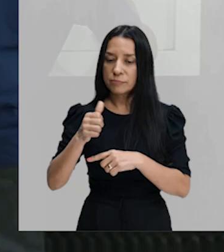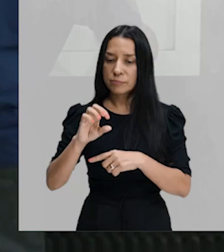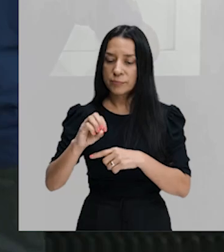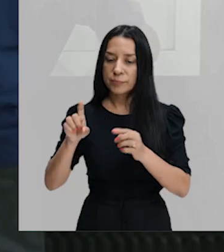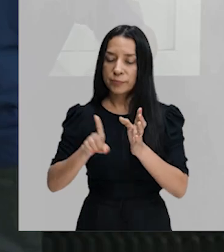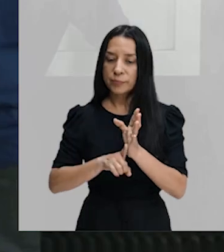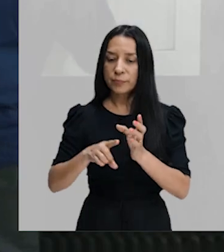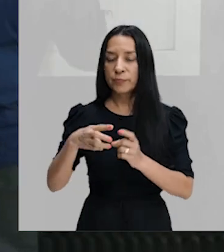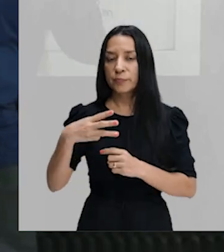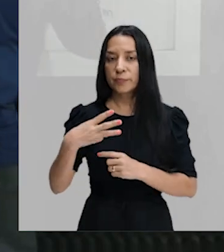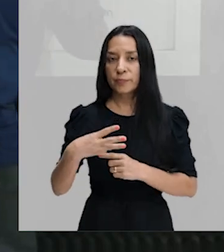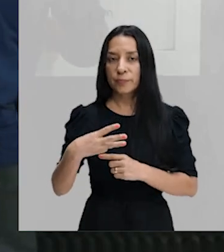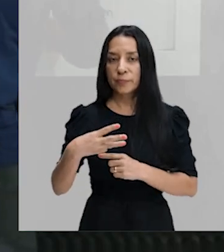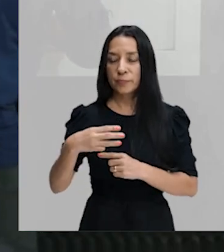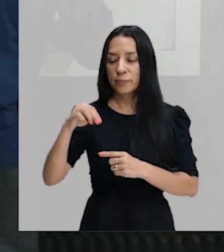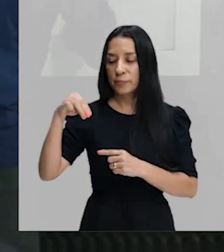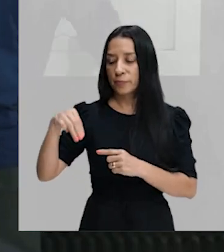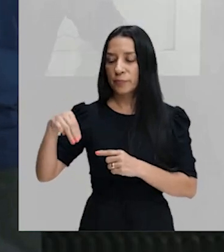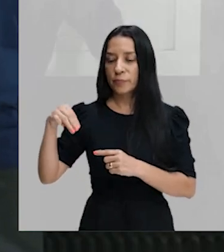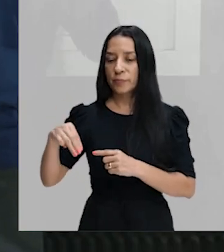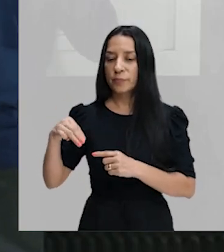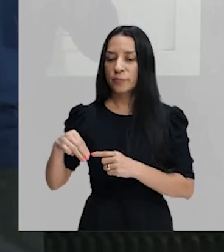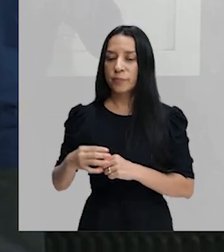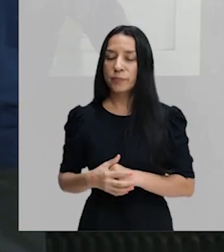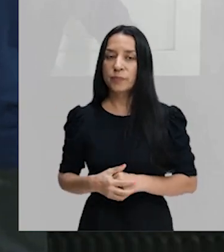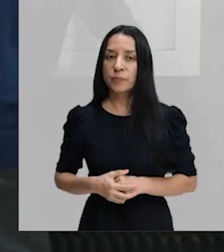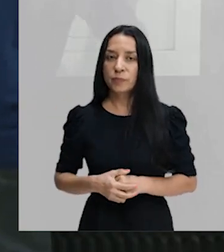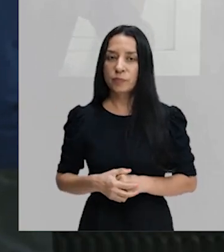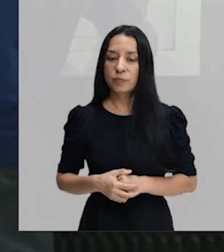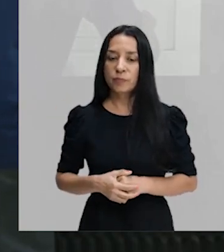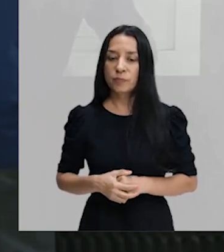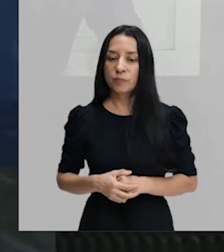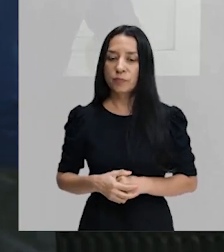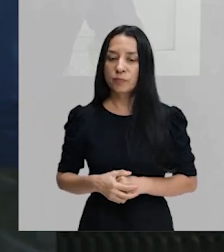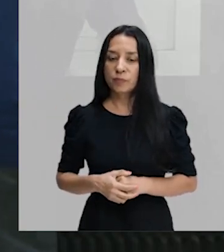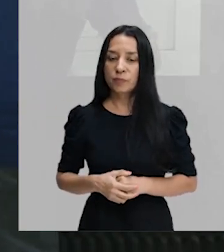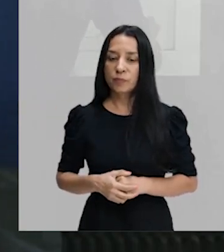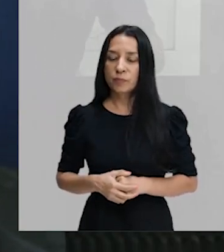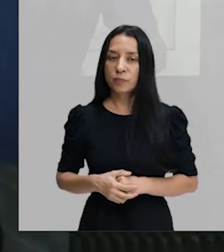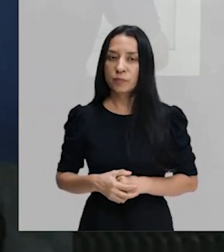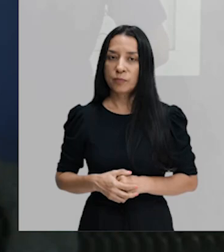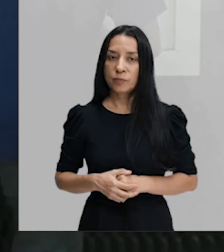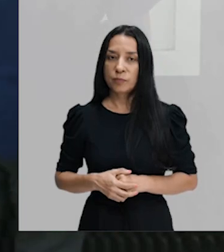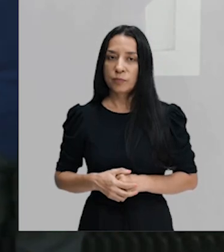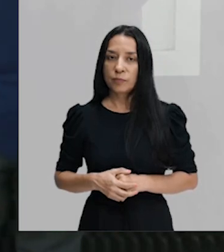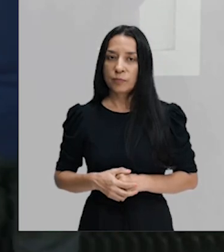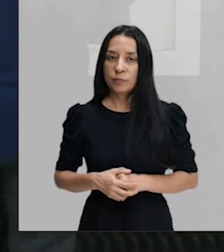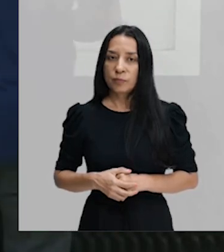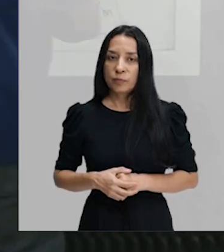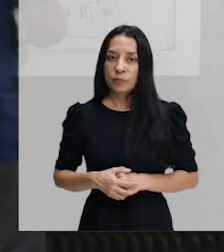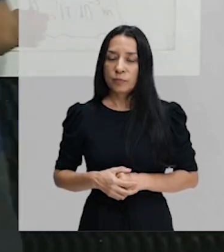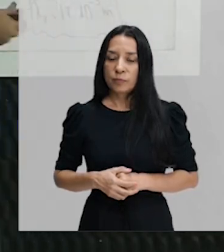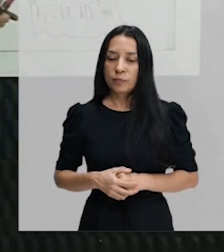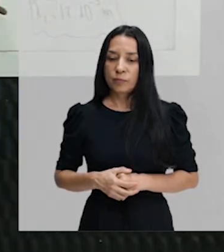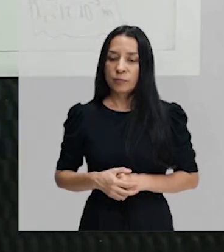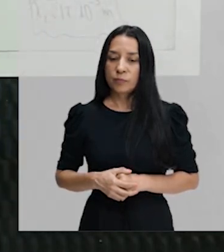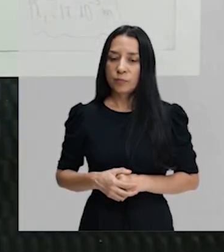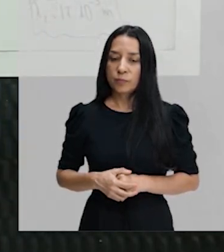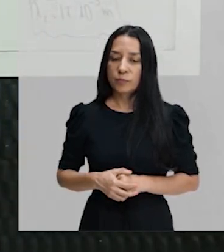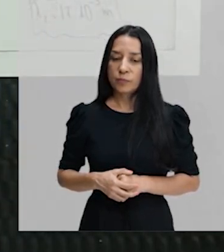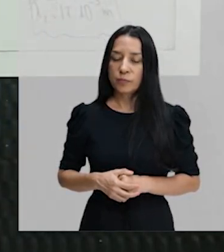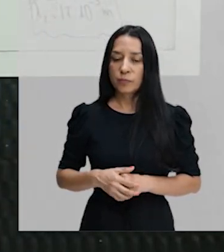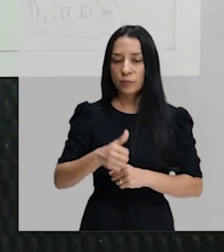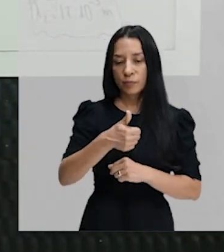-3 metro então o comprimento de onda dois é 17 x 10 a